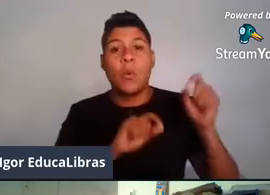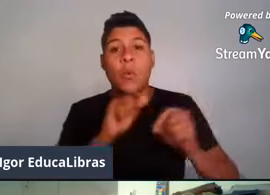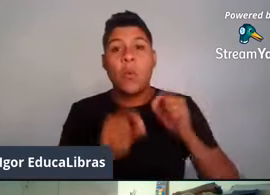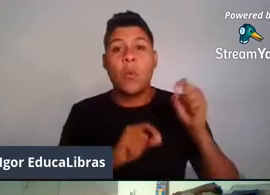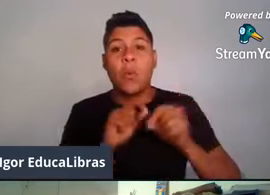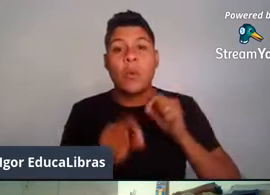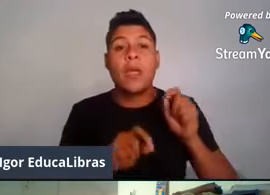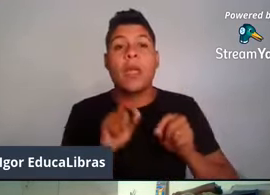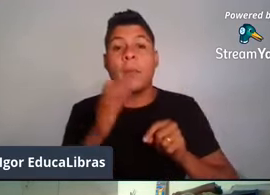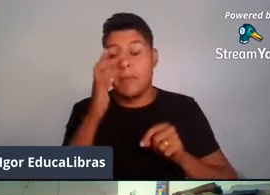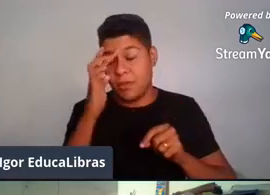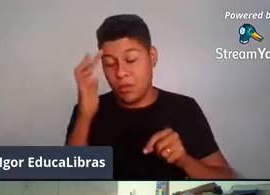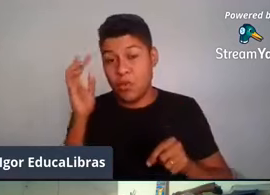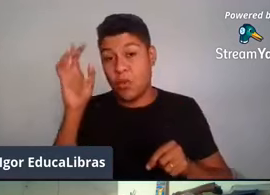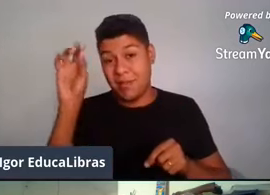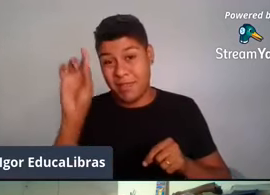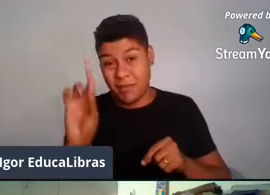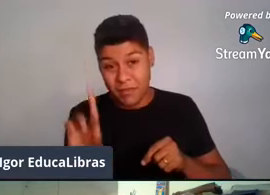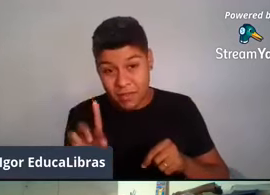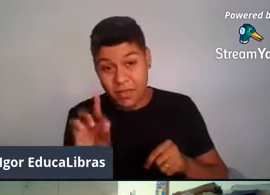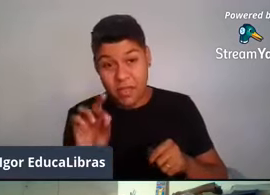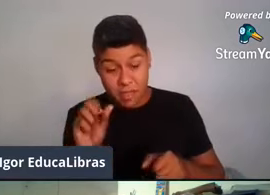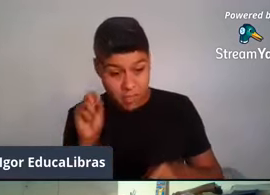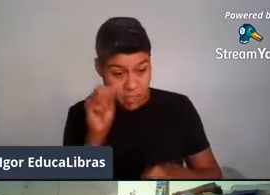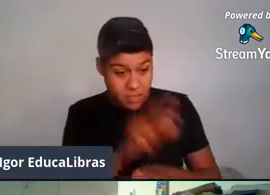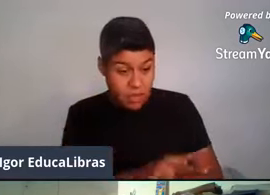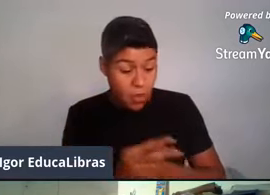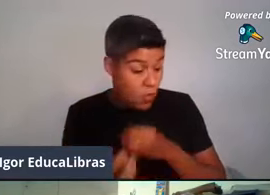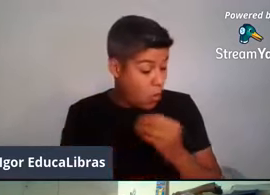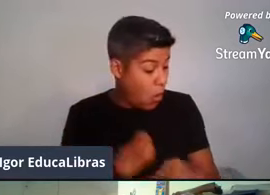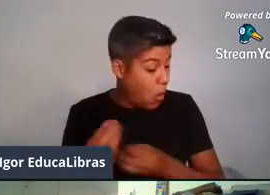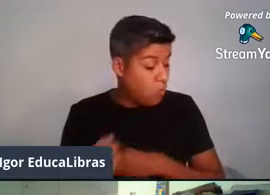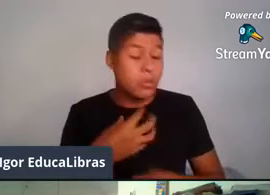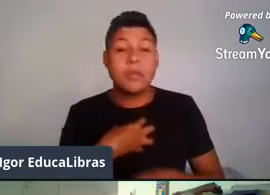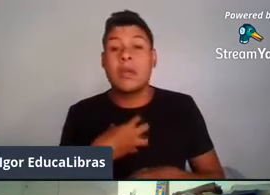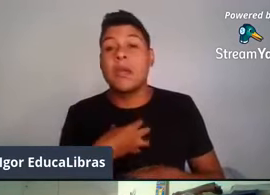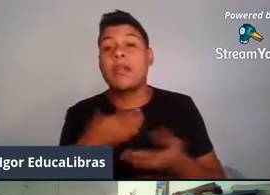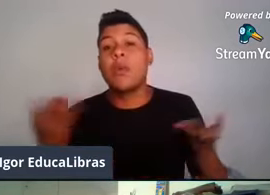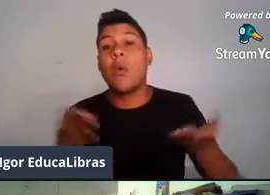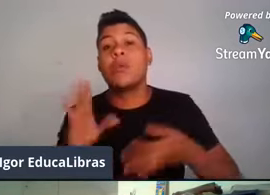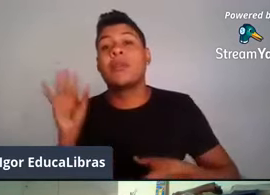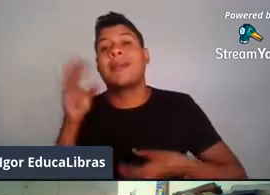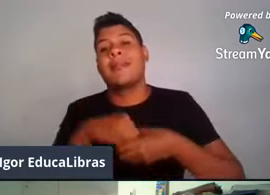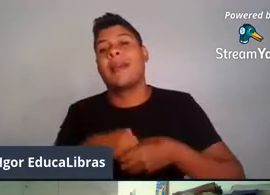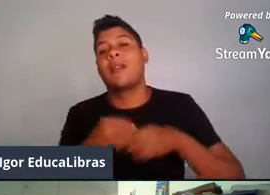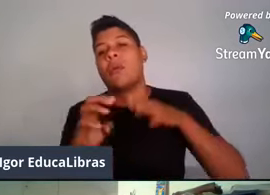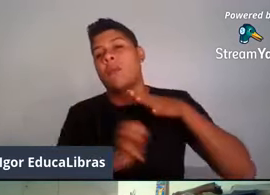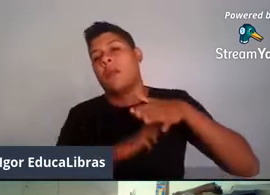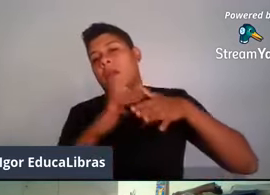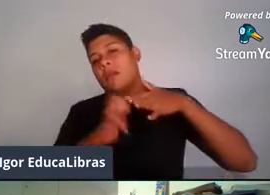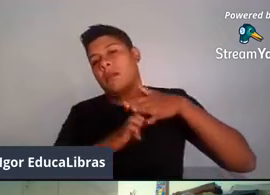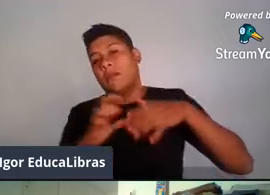que as pessoas com deficiência empregadas, como é que elas se sentem hoje dentro da empresa, se elas estão